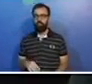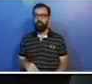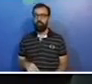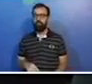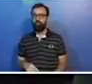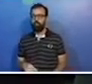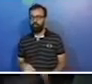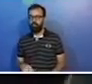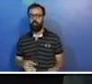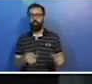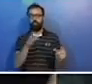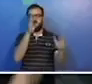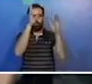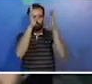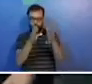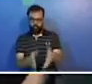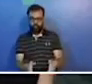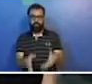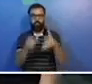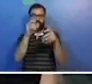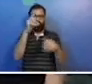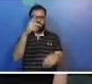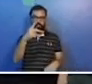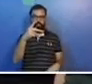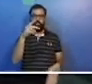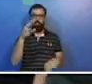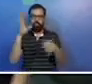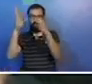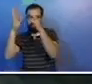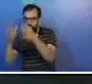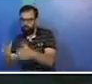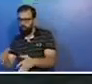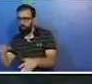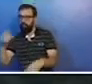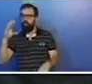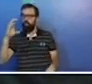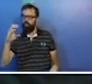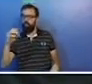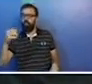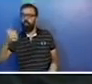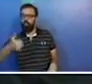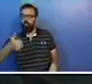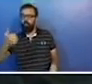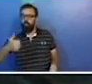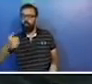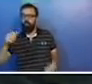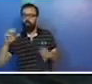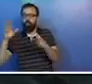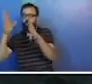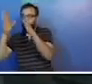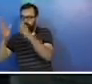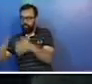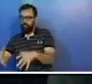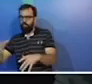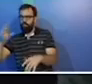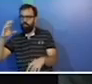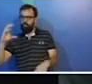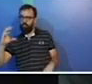consumidor primário, secundário e terciário. Lá na nossa cadeia alimentar 1, produtor era